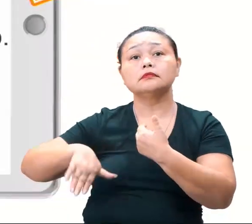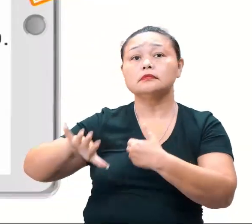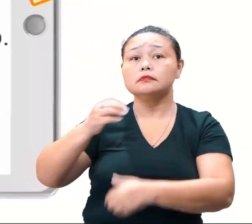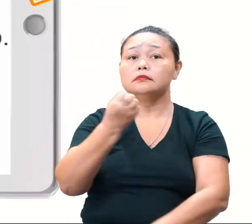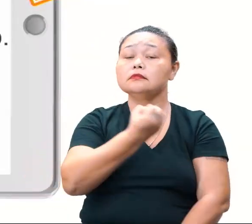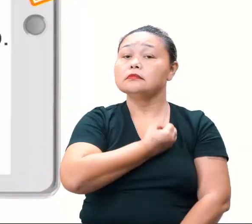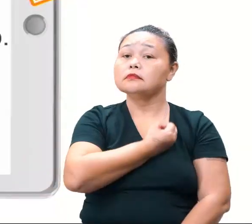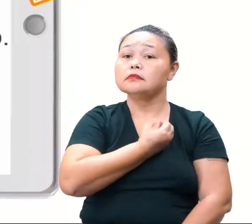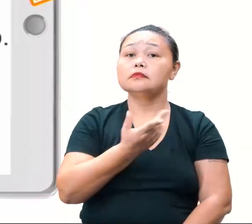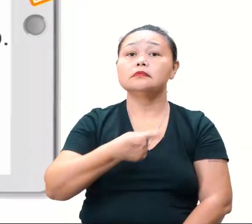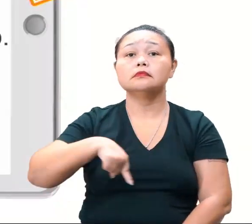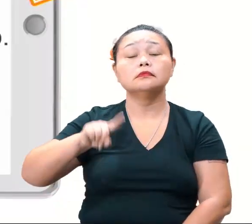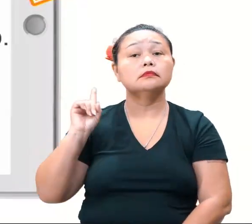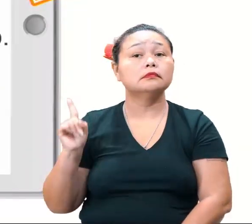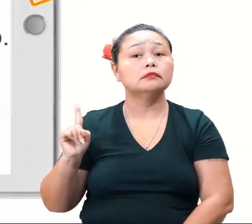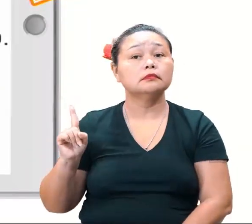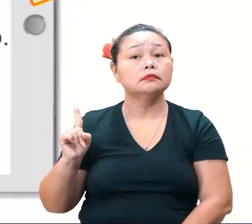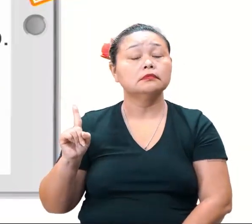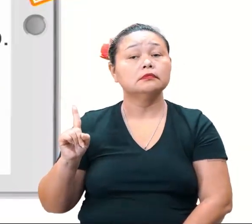a gente viu?